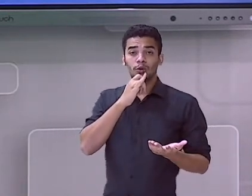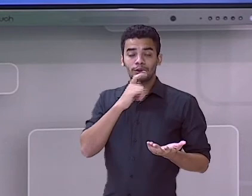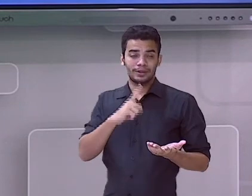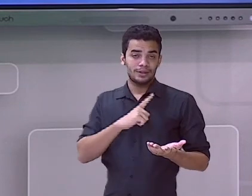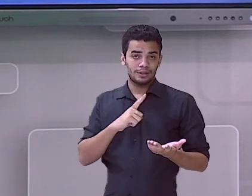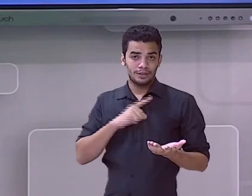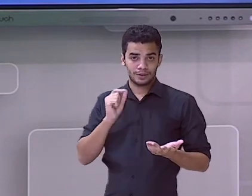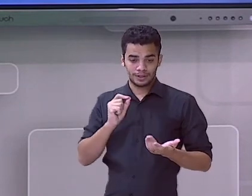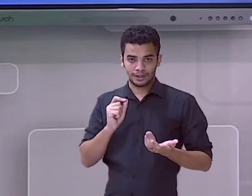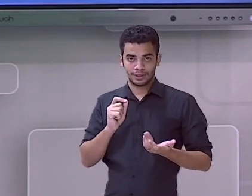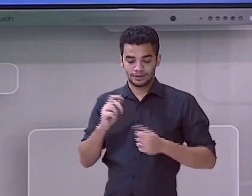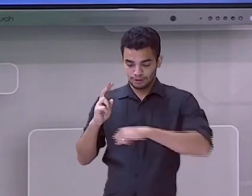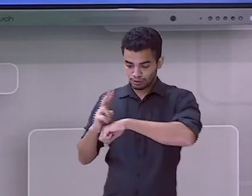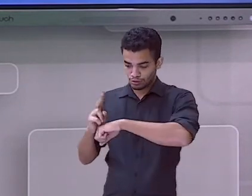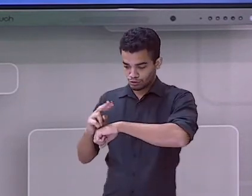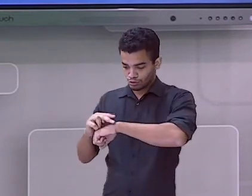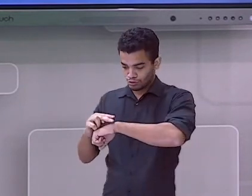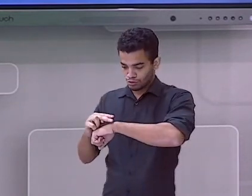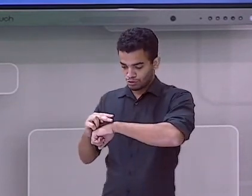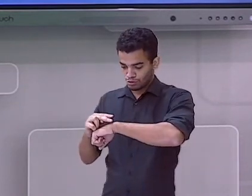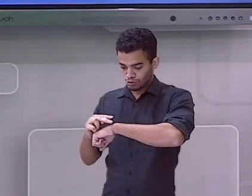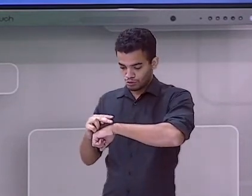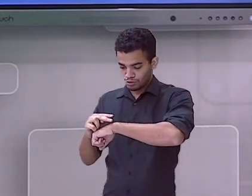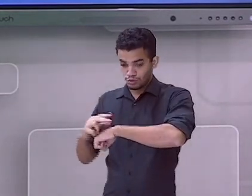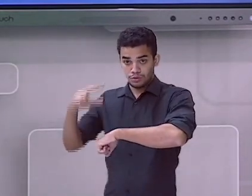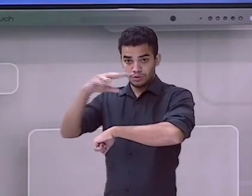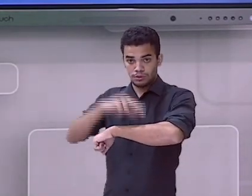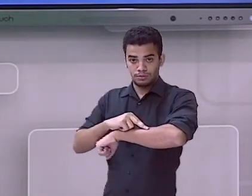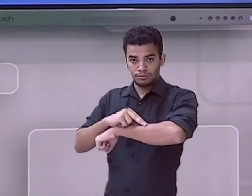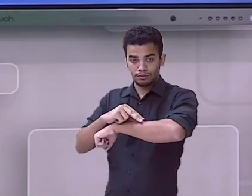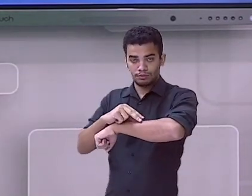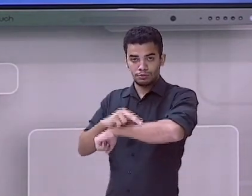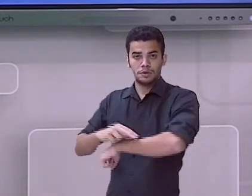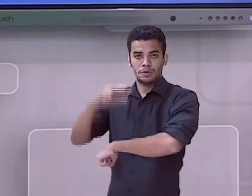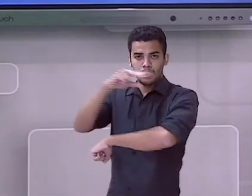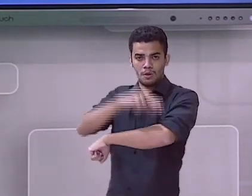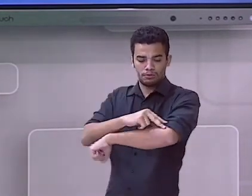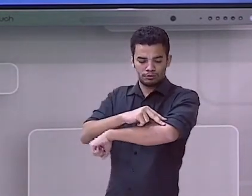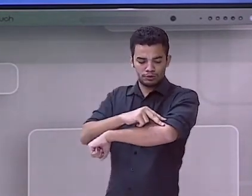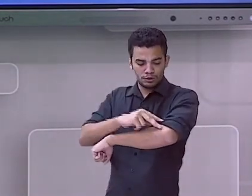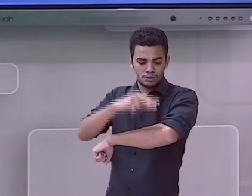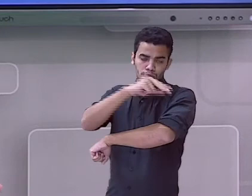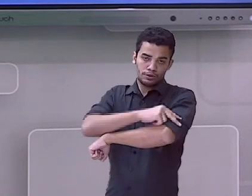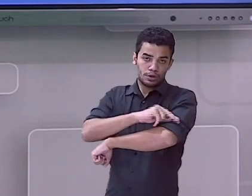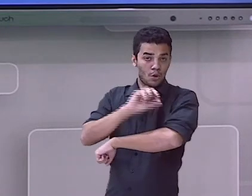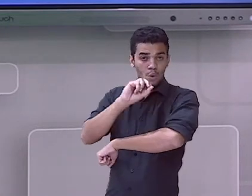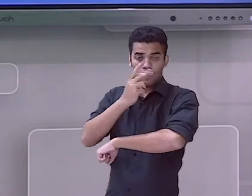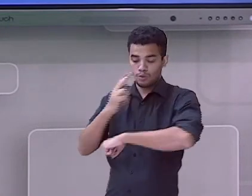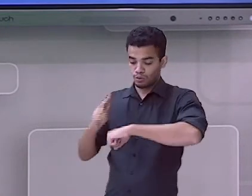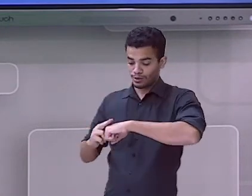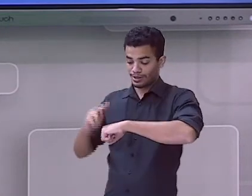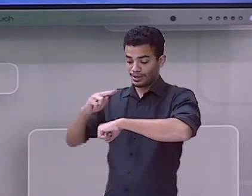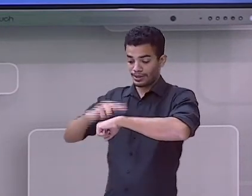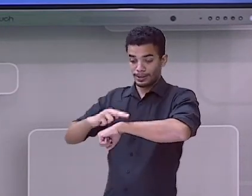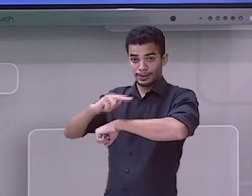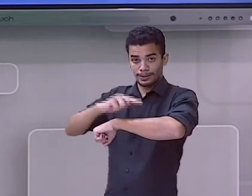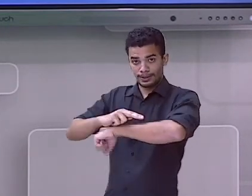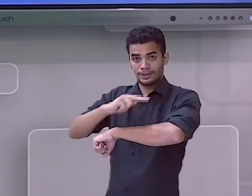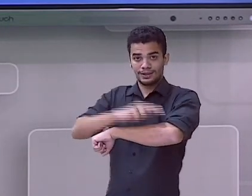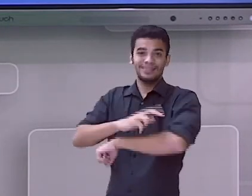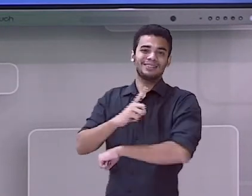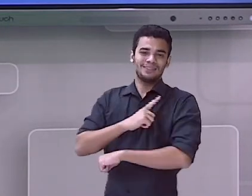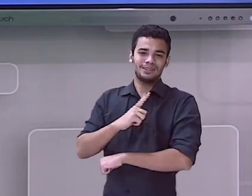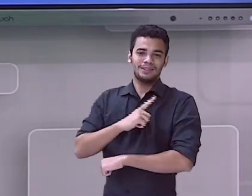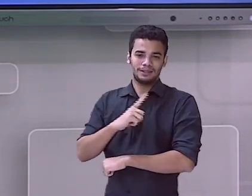vezes parece uma folhinha caída, às vezes está lá assim, meu Deus, tem gente que tem pavor de grilo. Ele não vai fazer